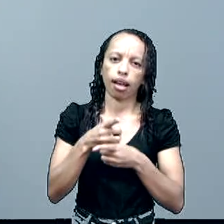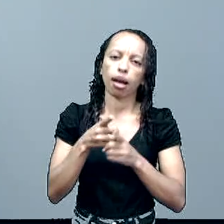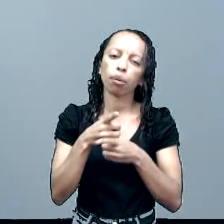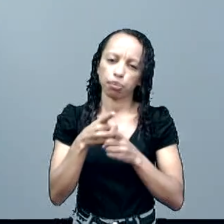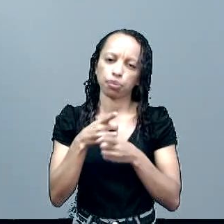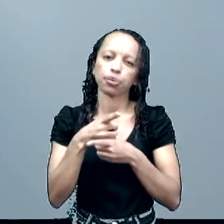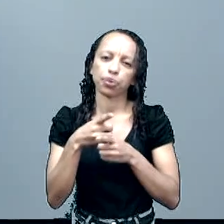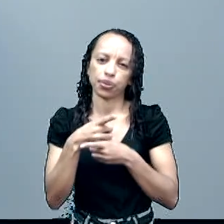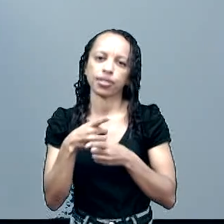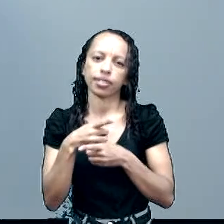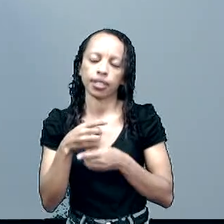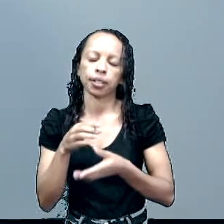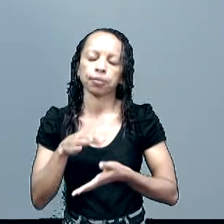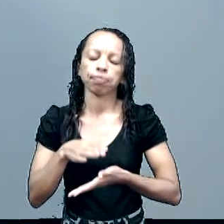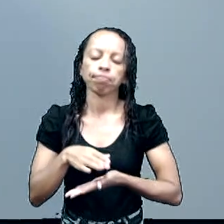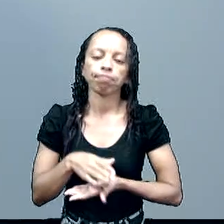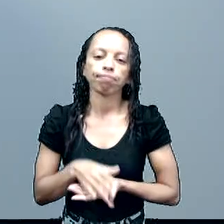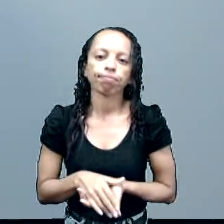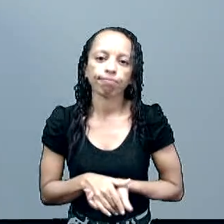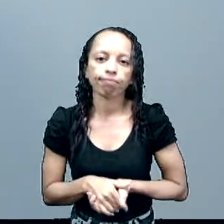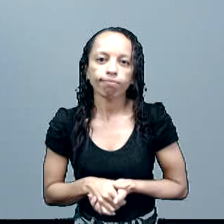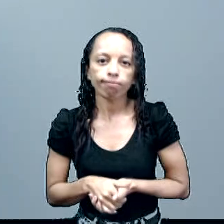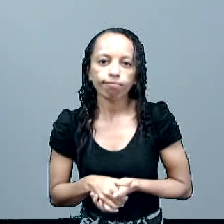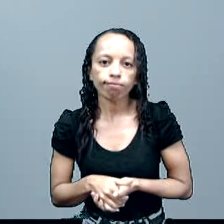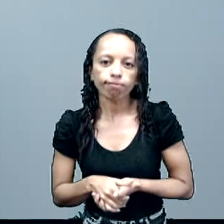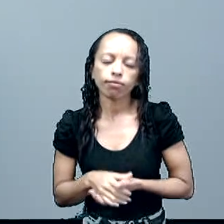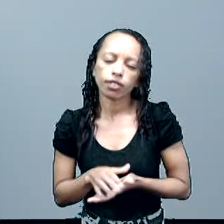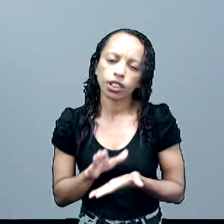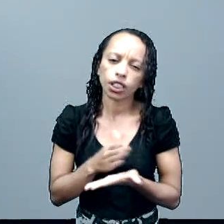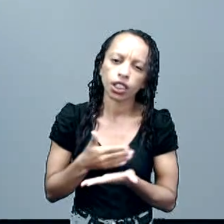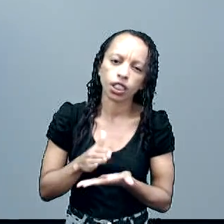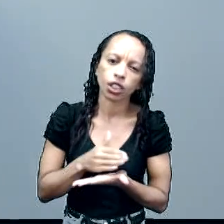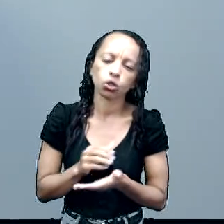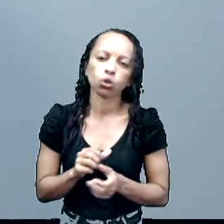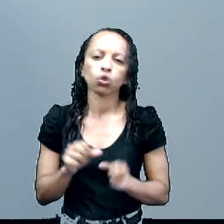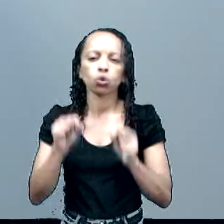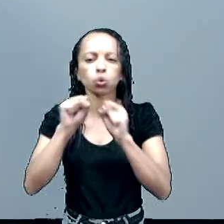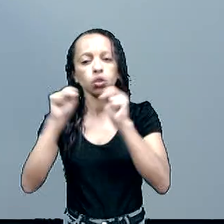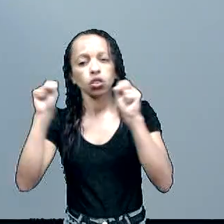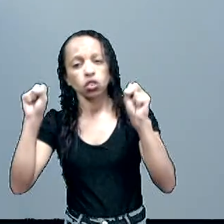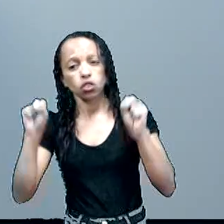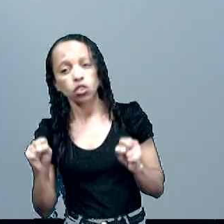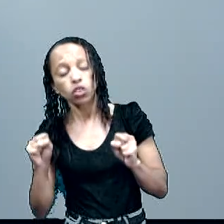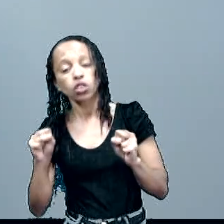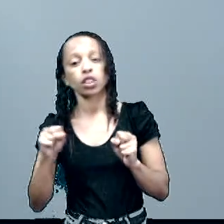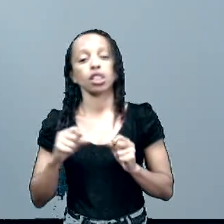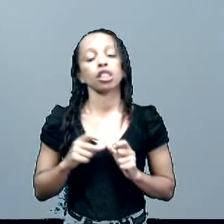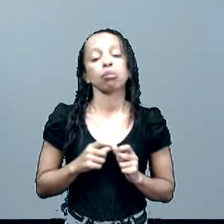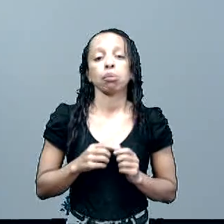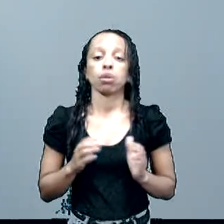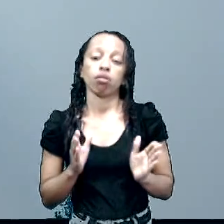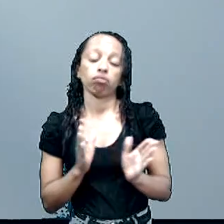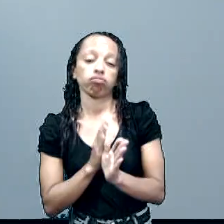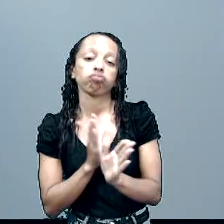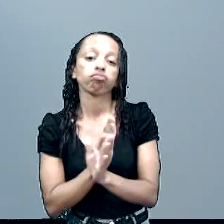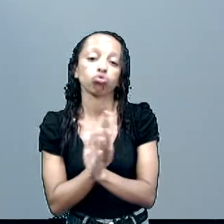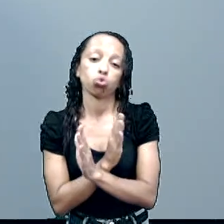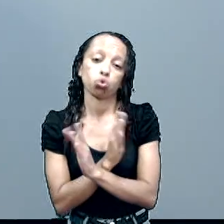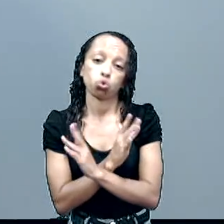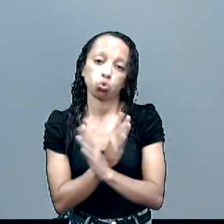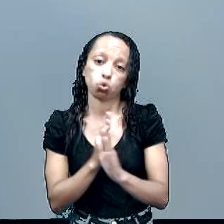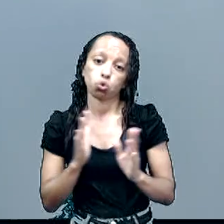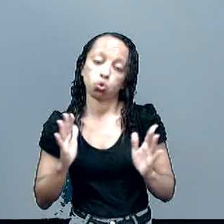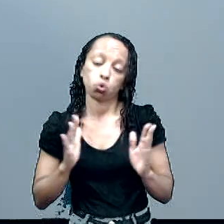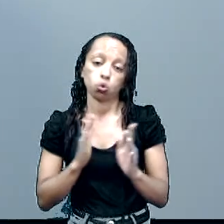utilizado e algumas alguns sistemas de deslocamento que o homem usa também ele prefere